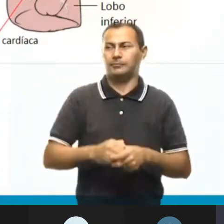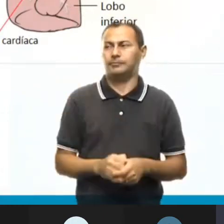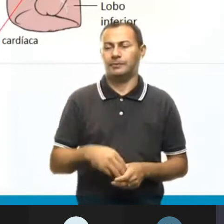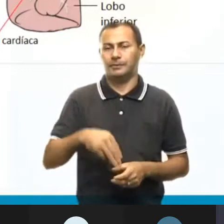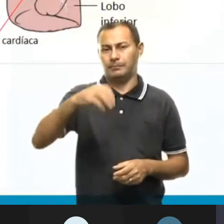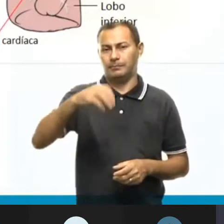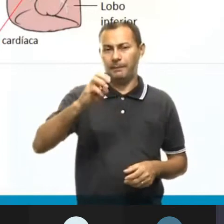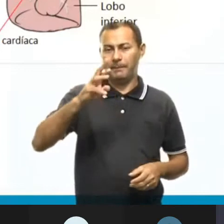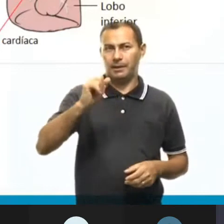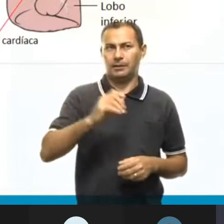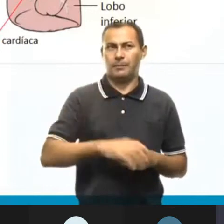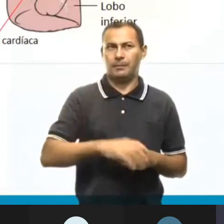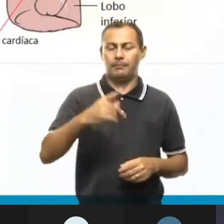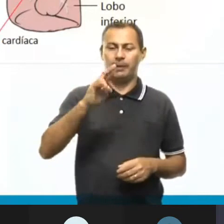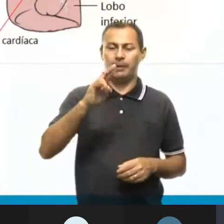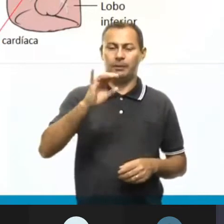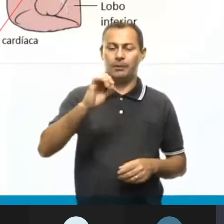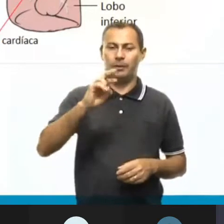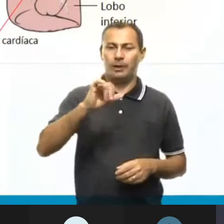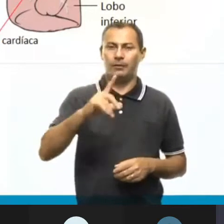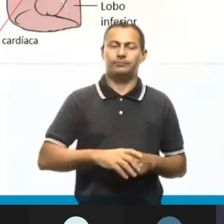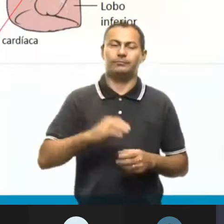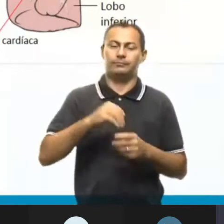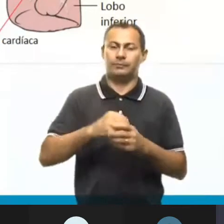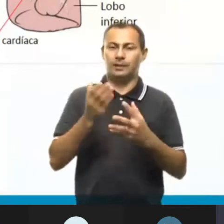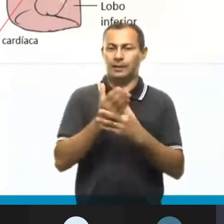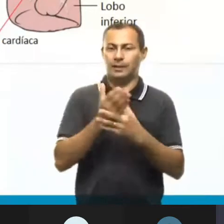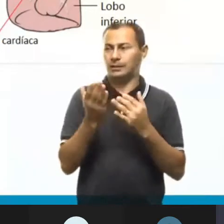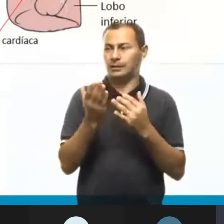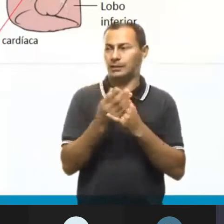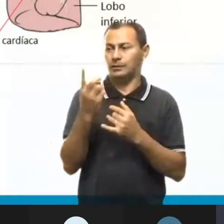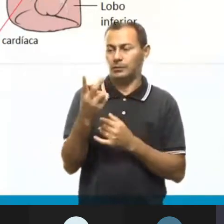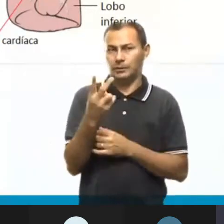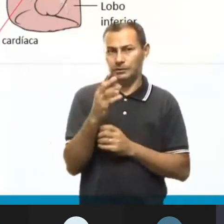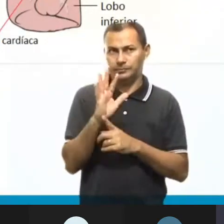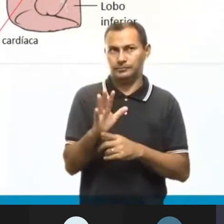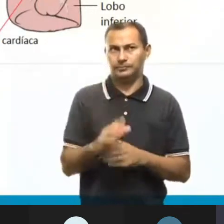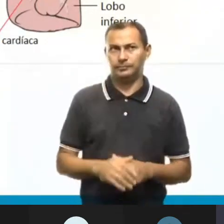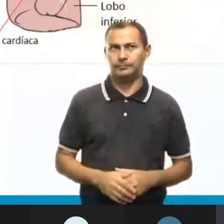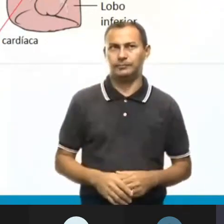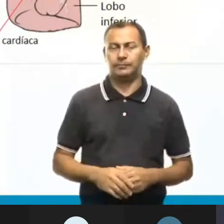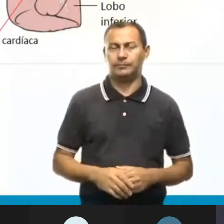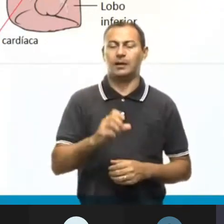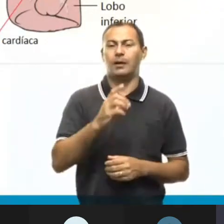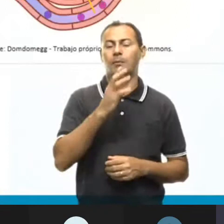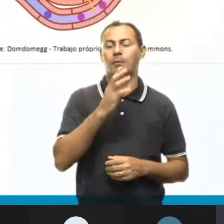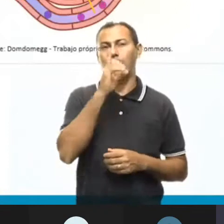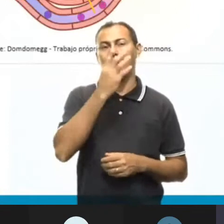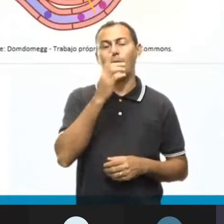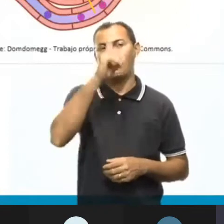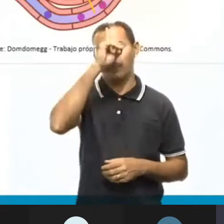interna, que é a membrana pleural interna. Entre essas 2 membranas, que aqui está representado por